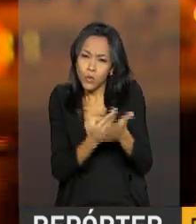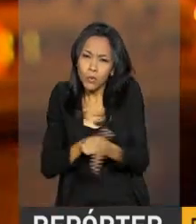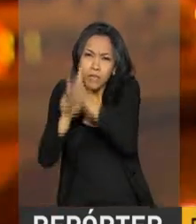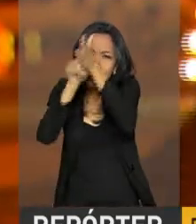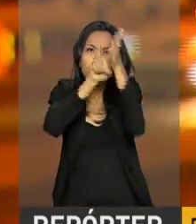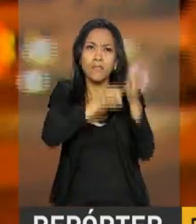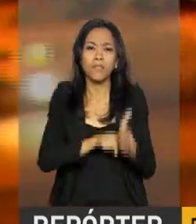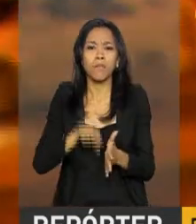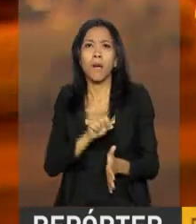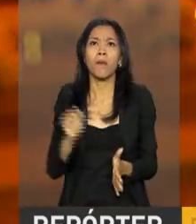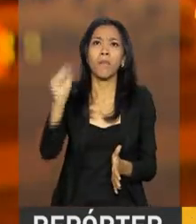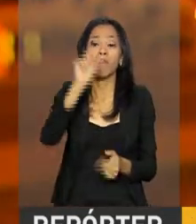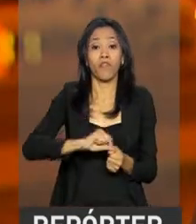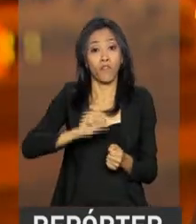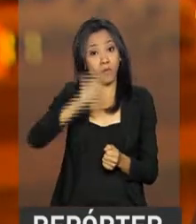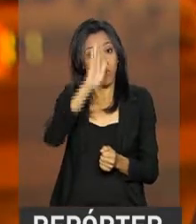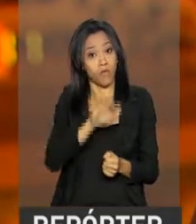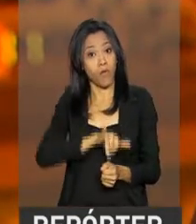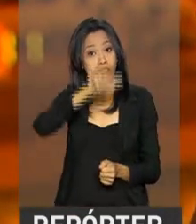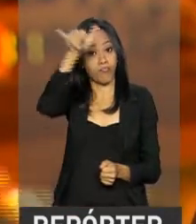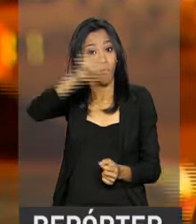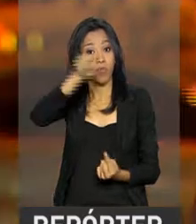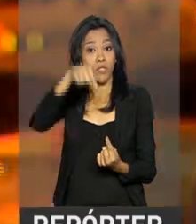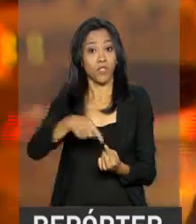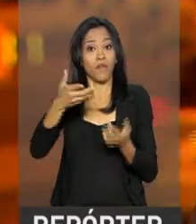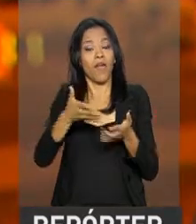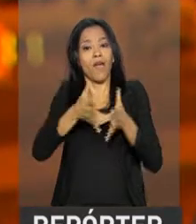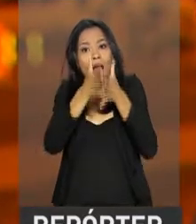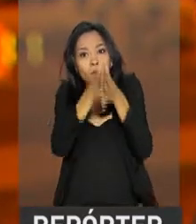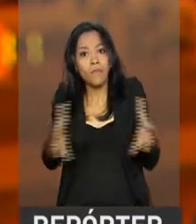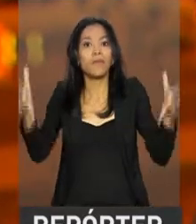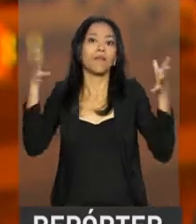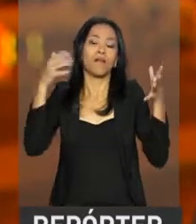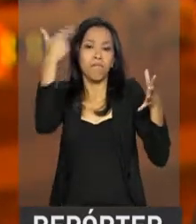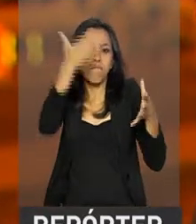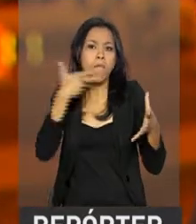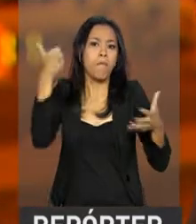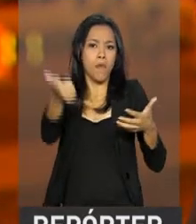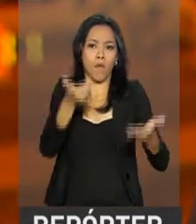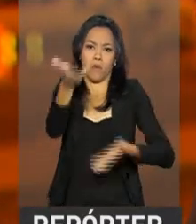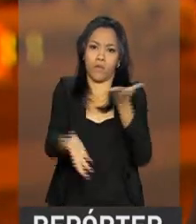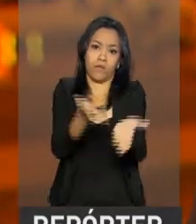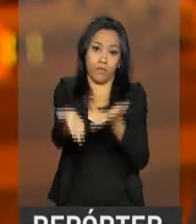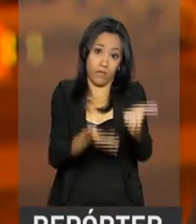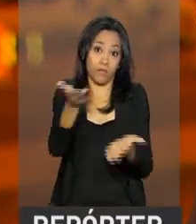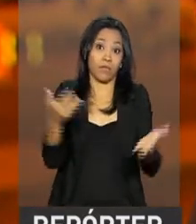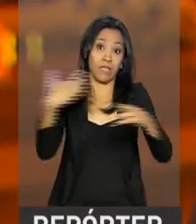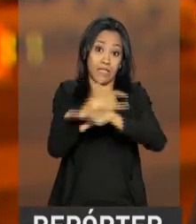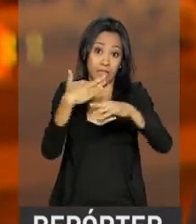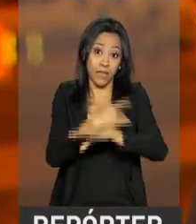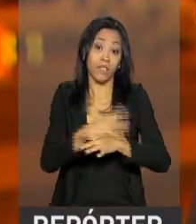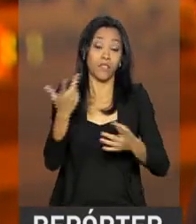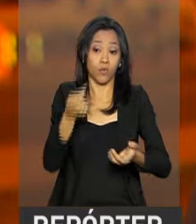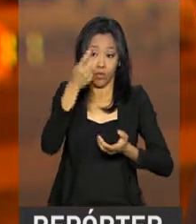aeroportos o objetivo é ampliar a rede aérea integrando interior do país aos grandes centros urbanos além dos recursos